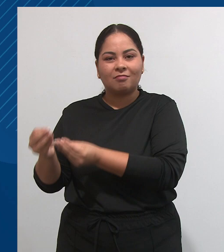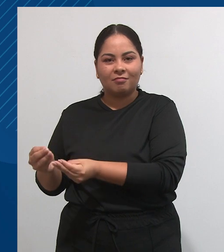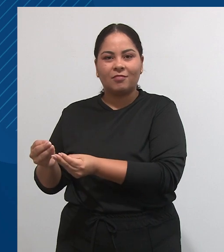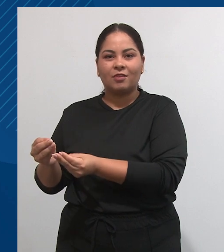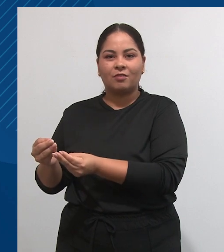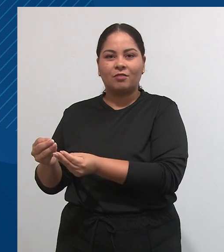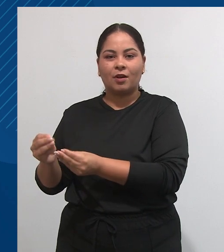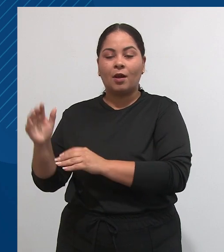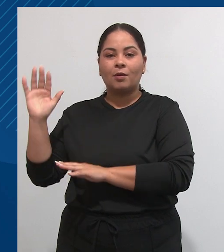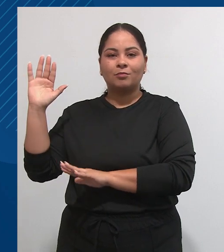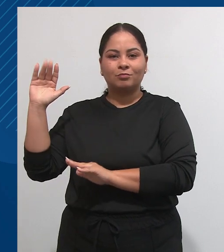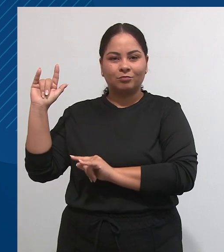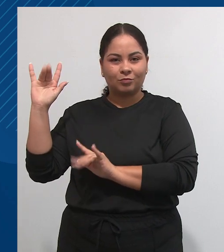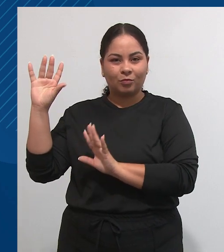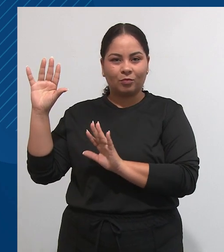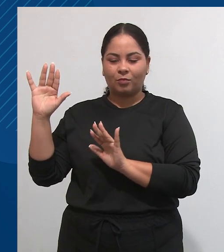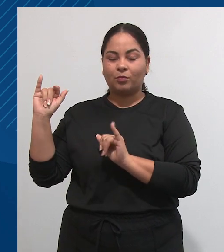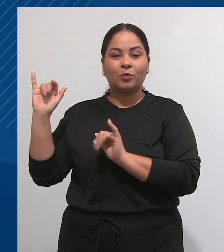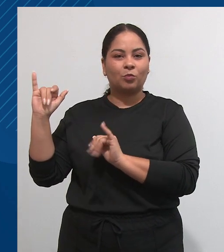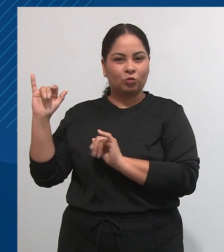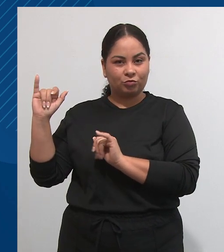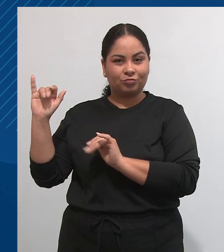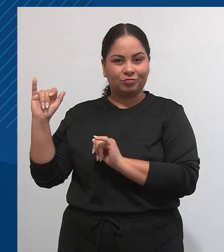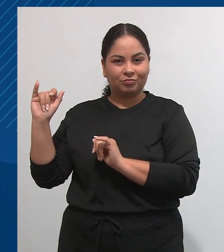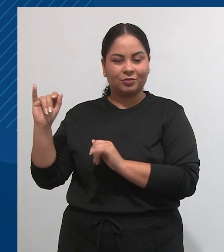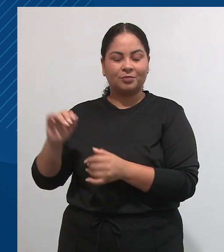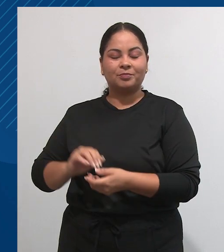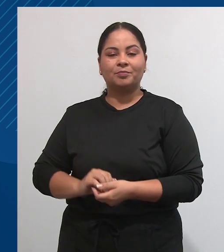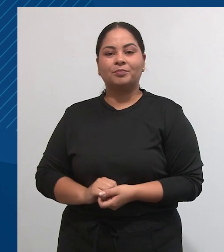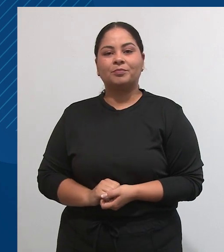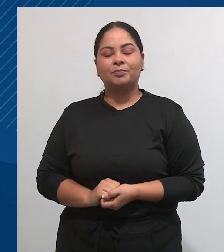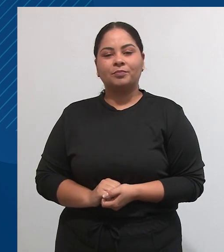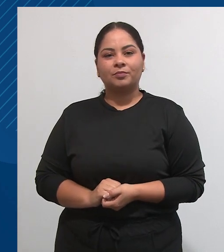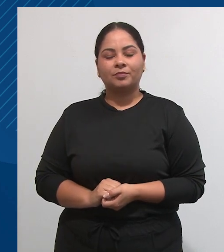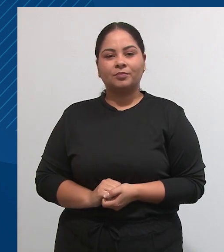tentativa de saída para o Pacífico também, né, já desde então.